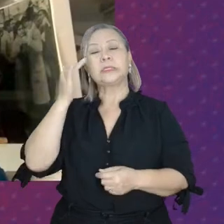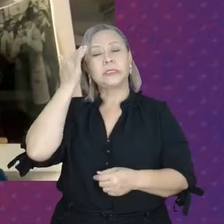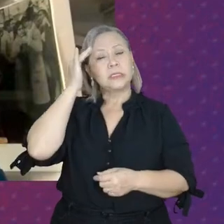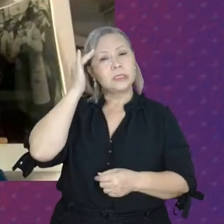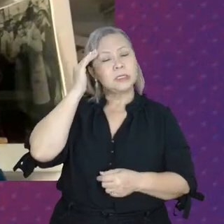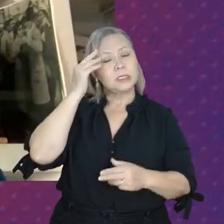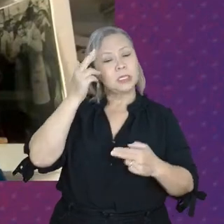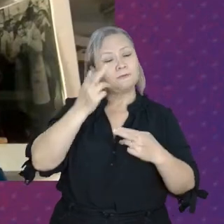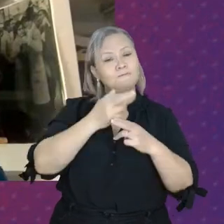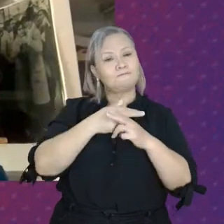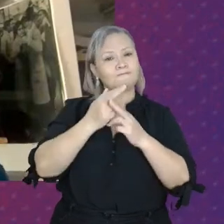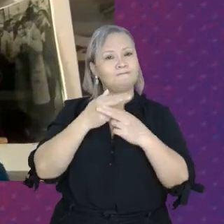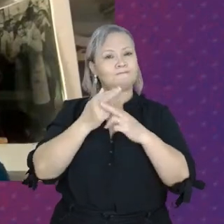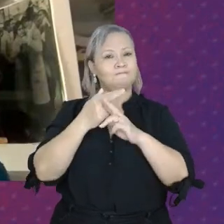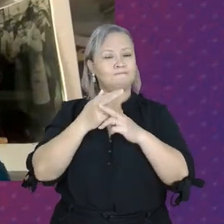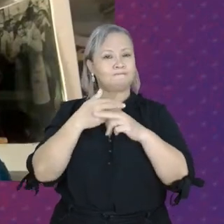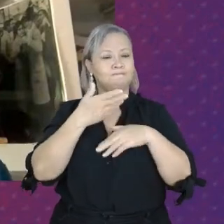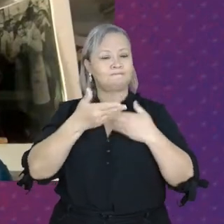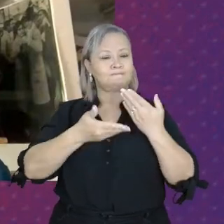essa relação?